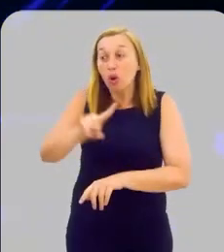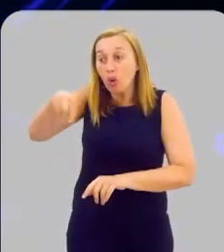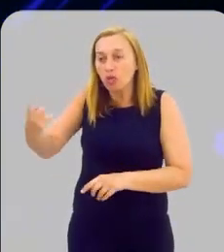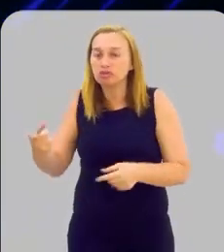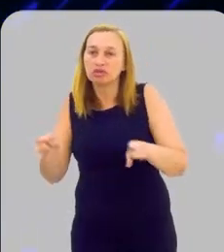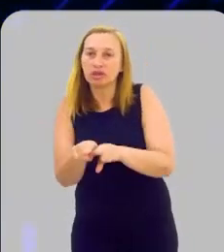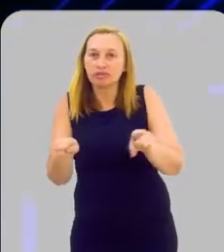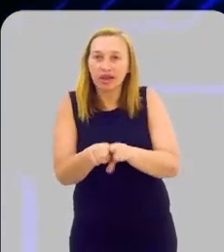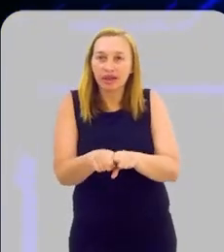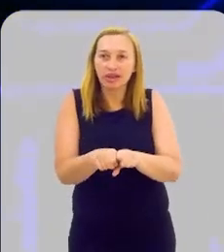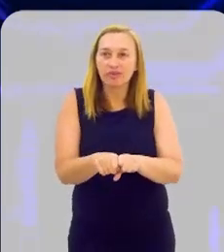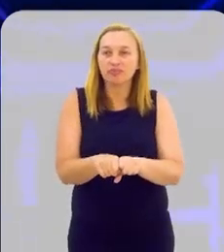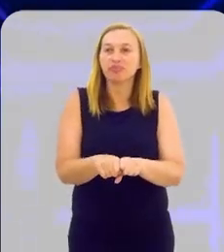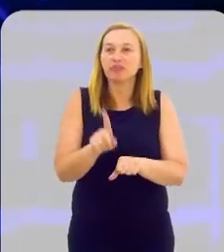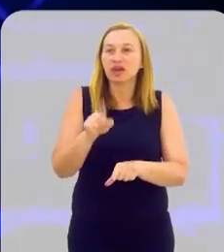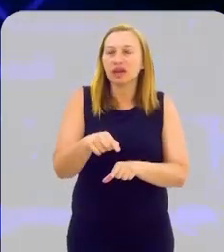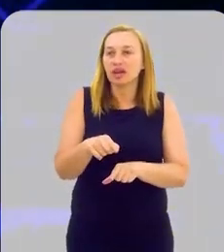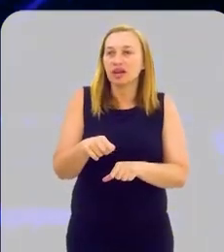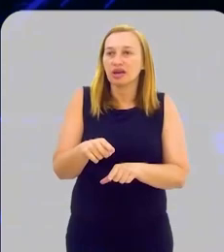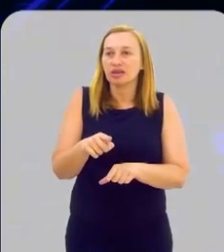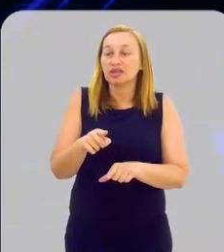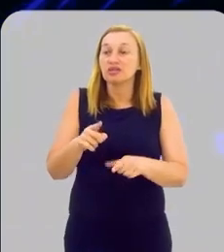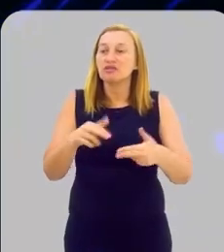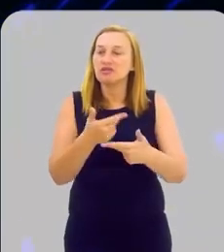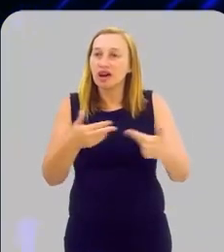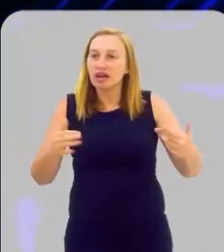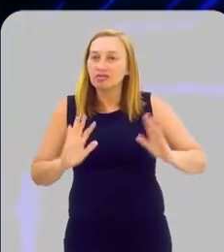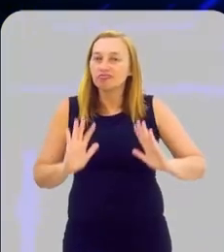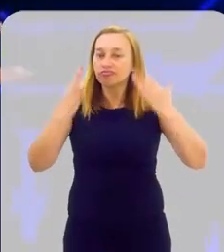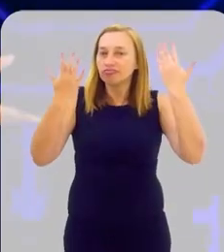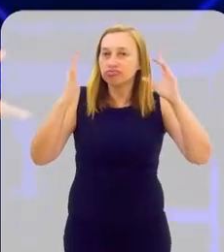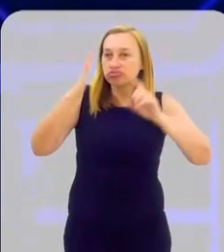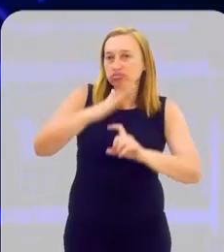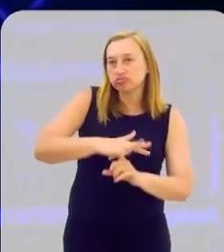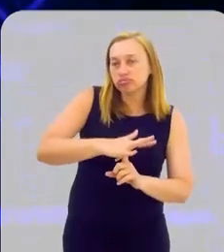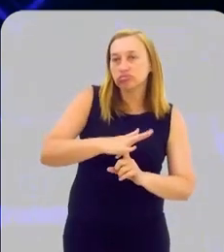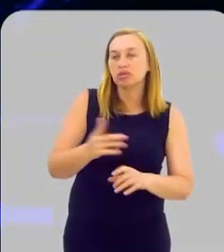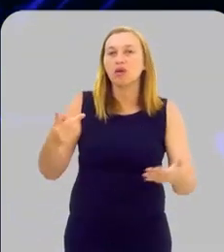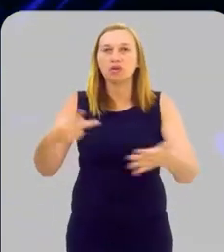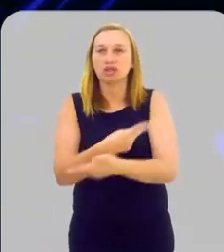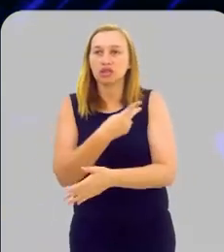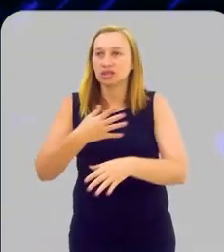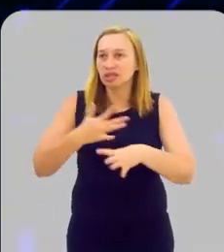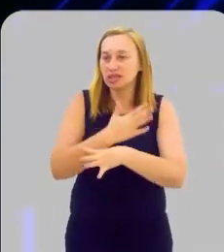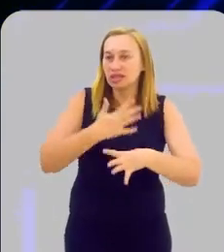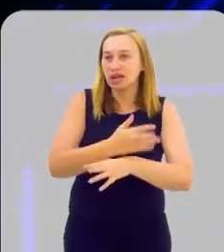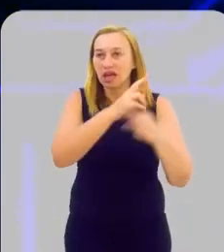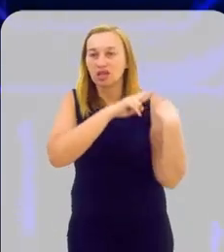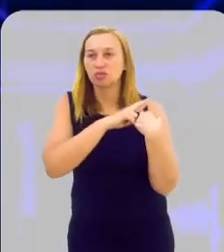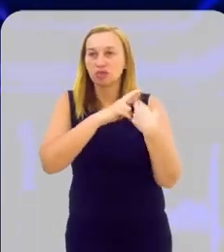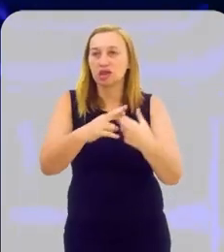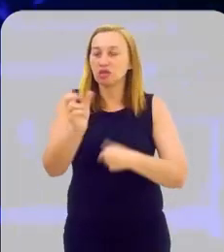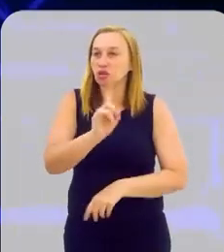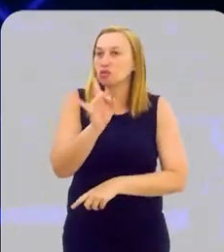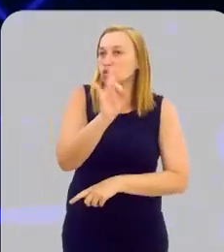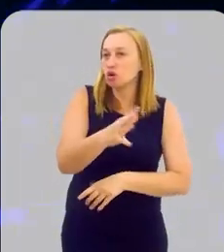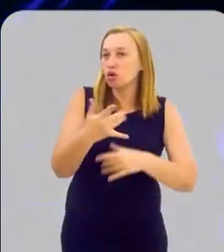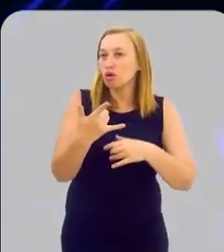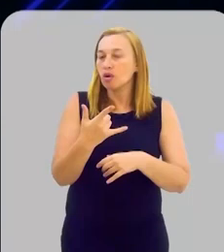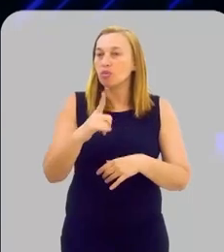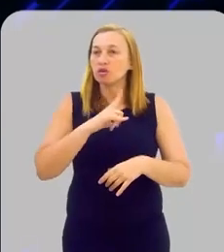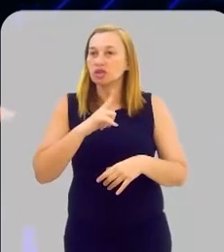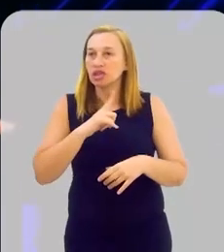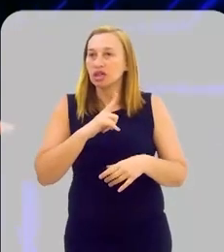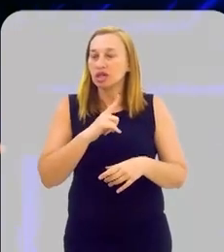todo o estado. Outro destaque dessa edição é a promoção de grandes eventos e feiras que acontecem nas cidades,